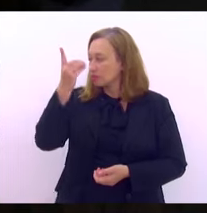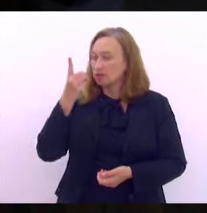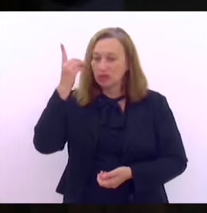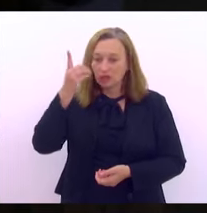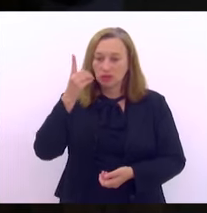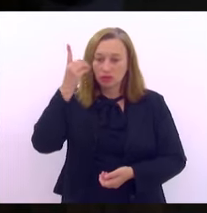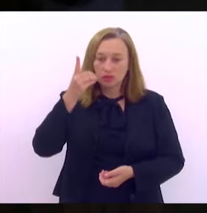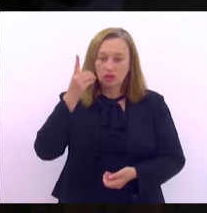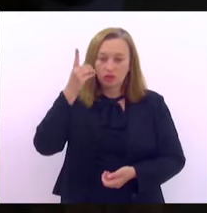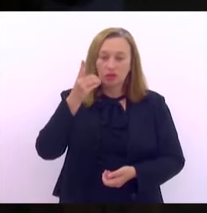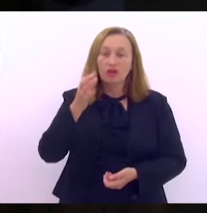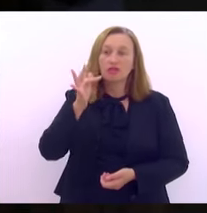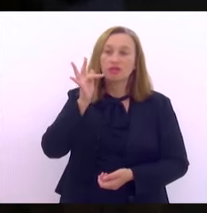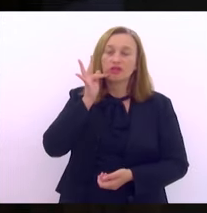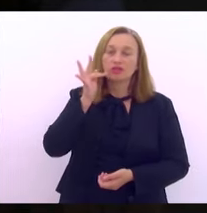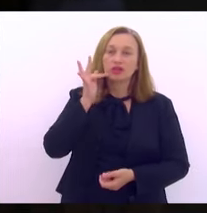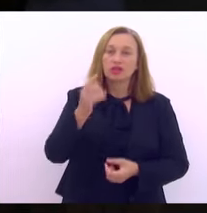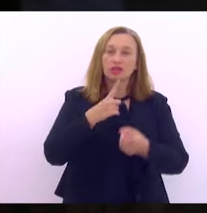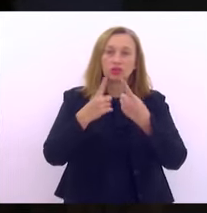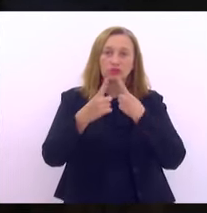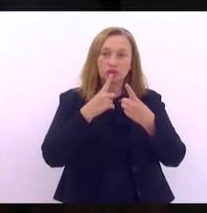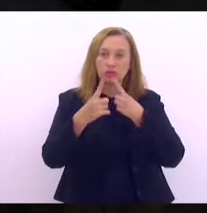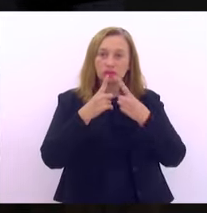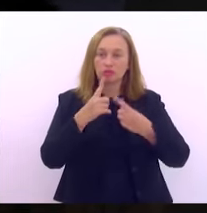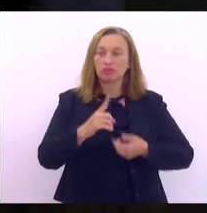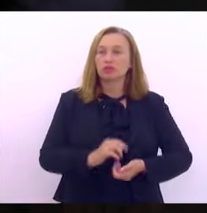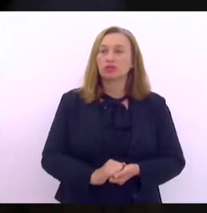Jorge Felipe Neto. Em discussão.